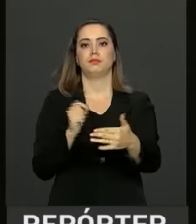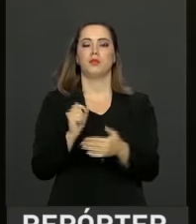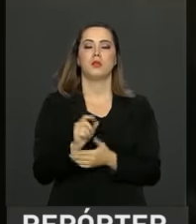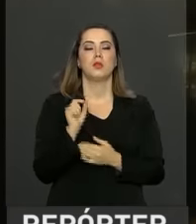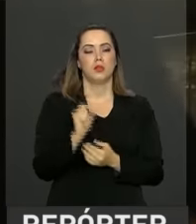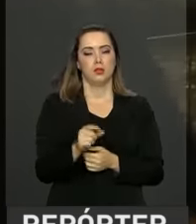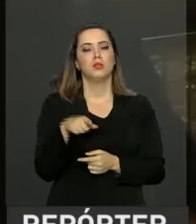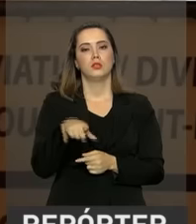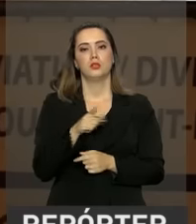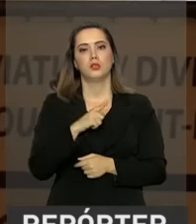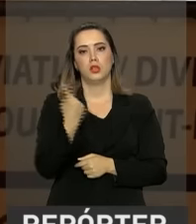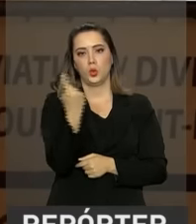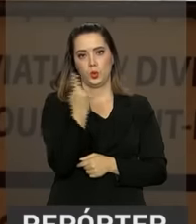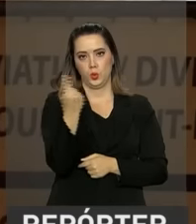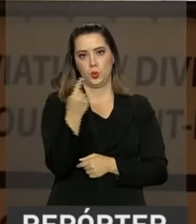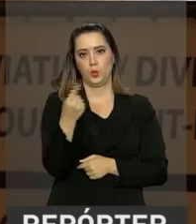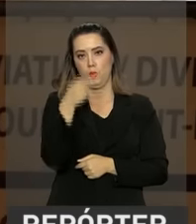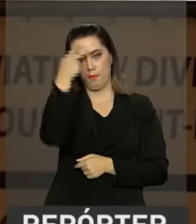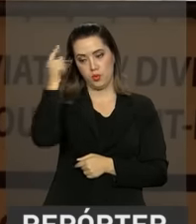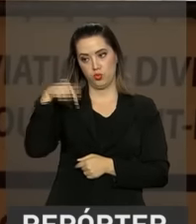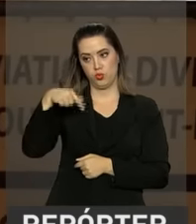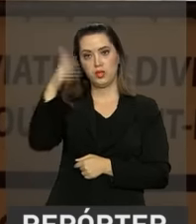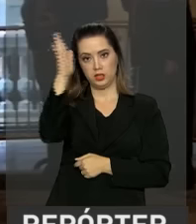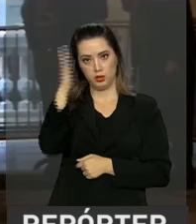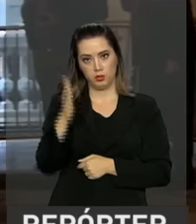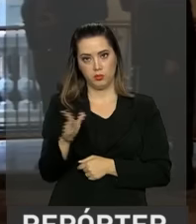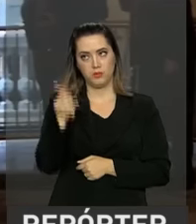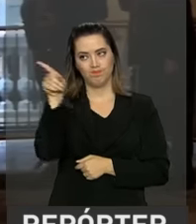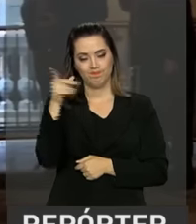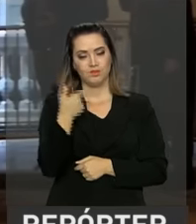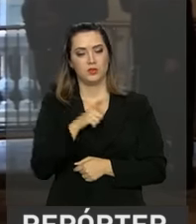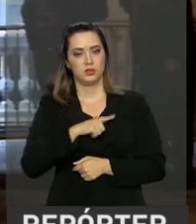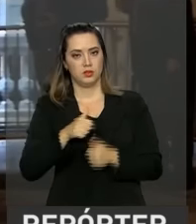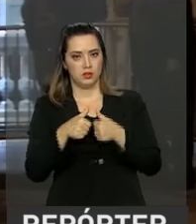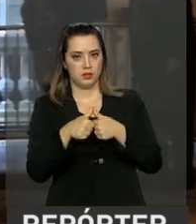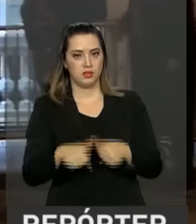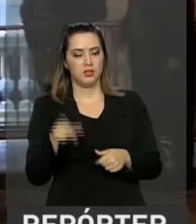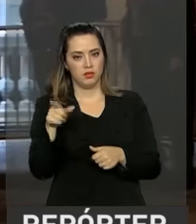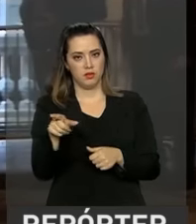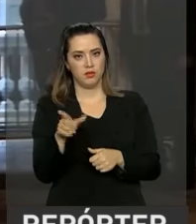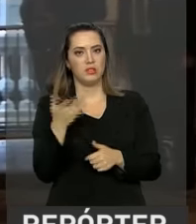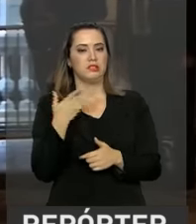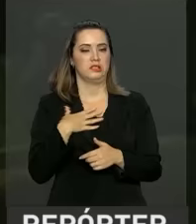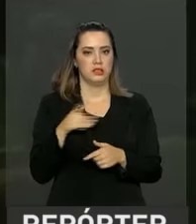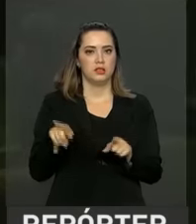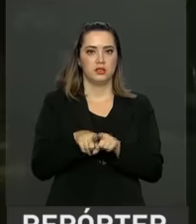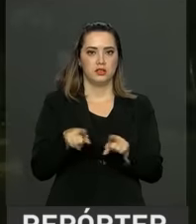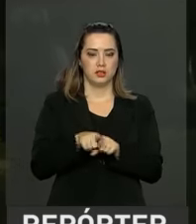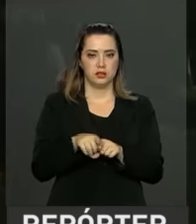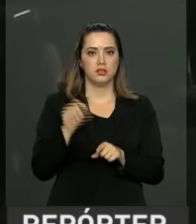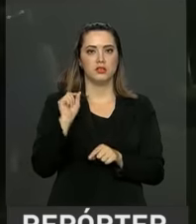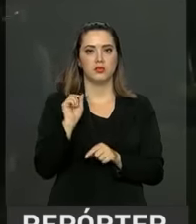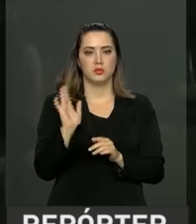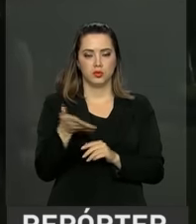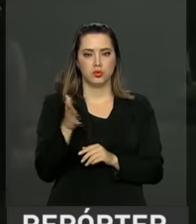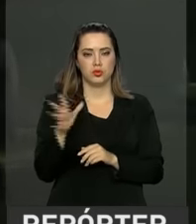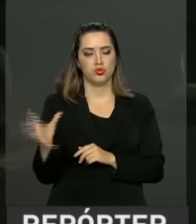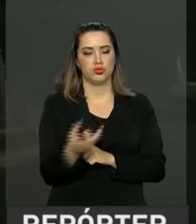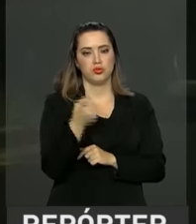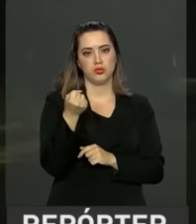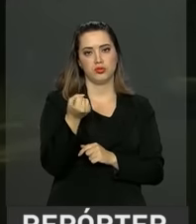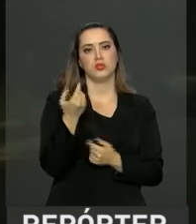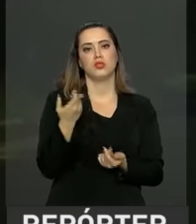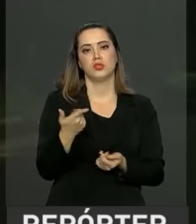sim registros de um brasileiro que foi atingido pelo atentado, mas que ele não passa por nenhum perigo, ele já está a salvo, e